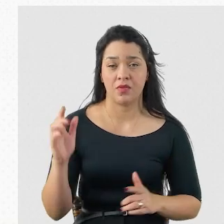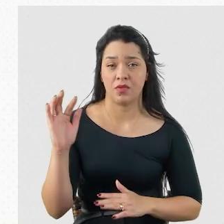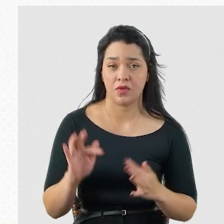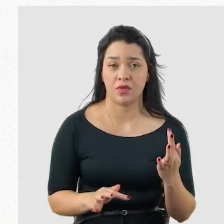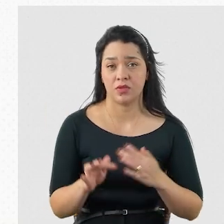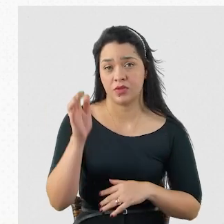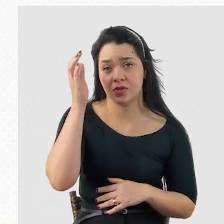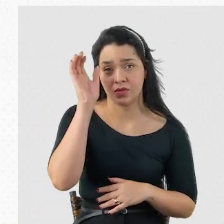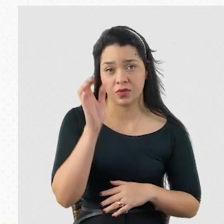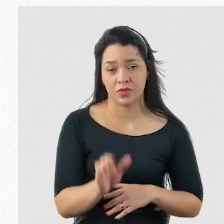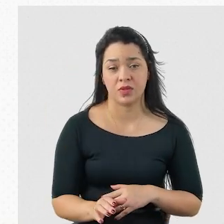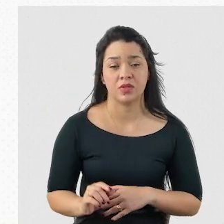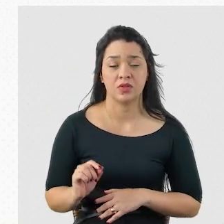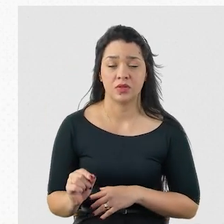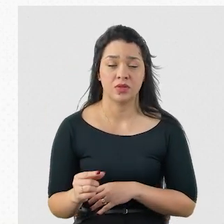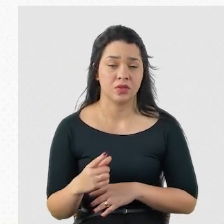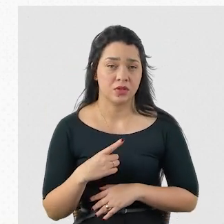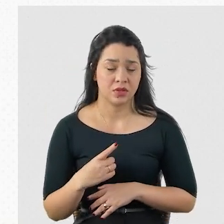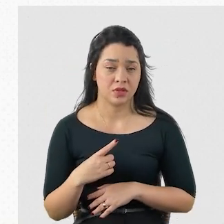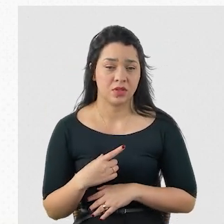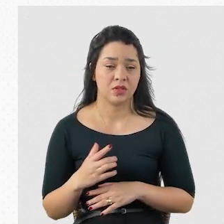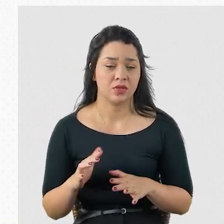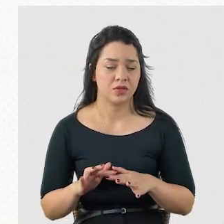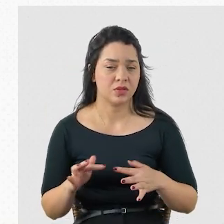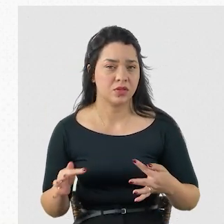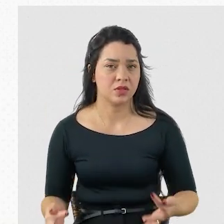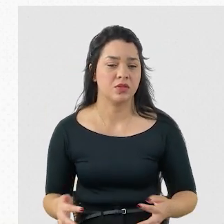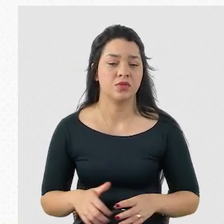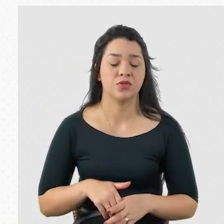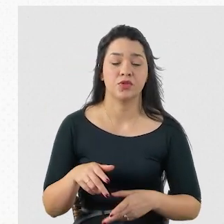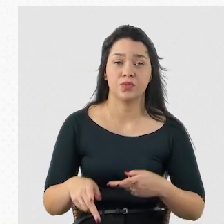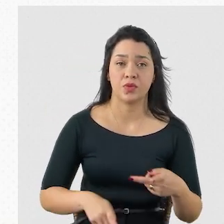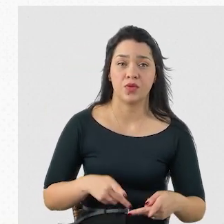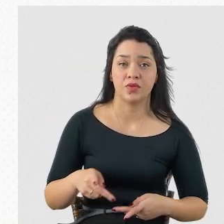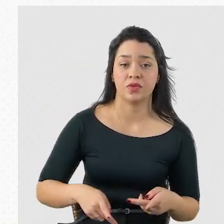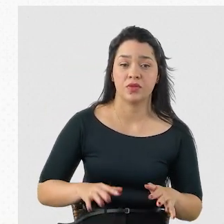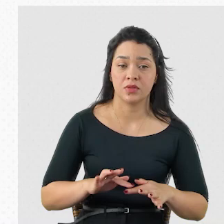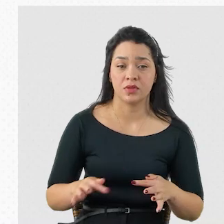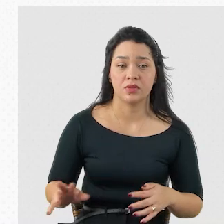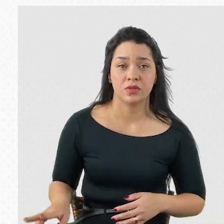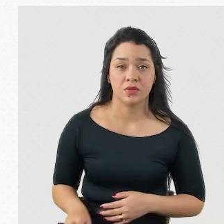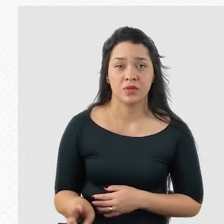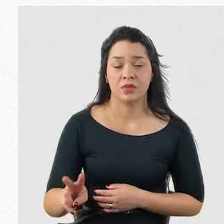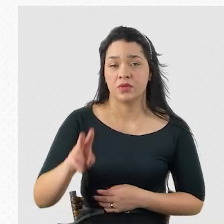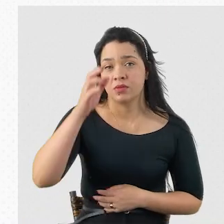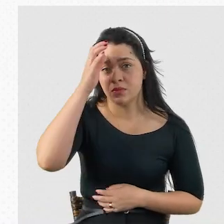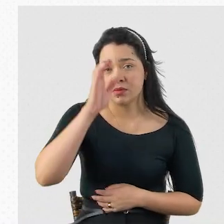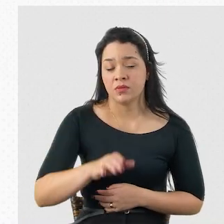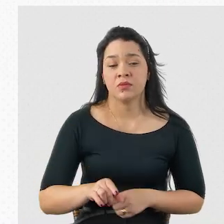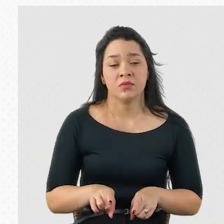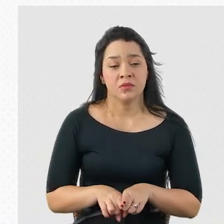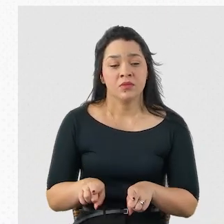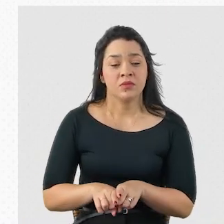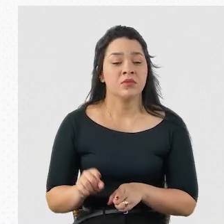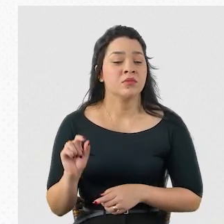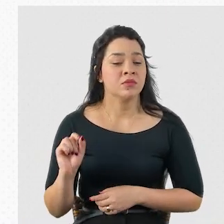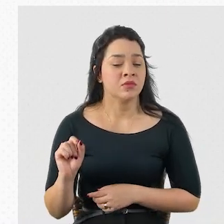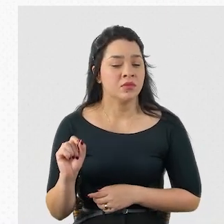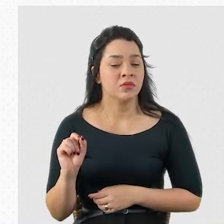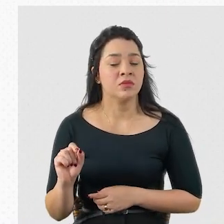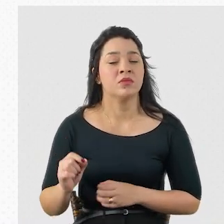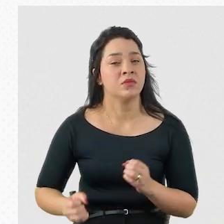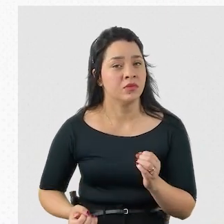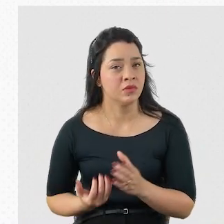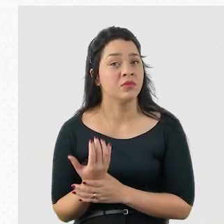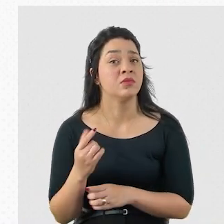e culturais saem dos bairros mais simples, dos povos mais simples, dos valores culturais, onde a massa